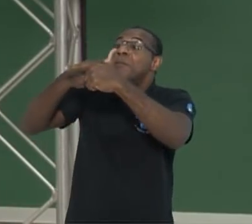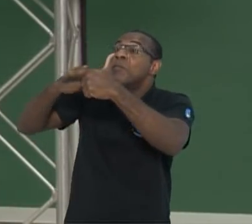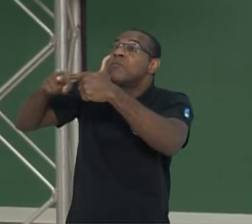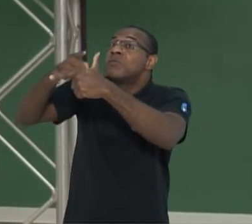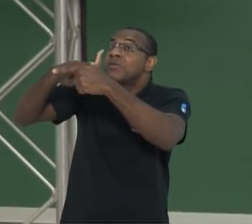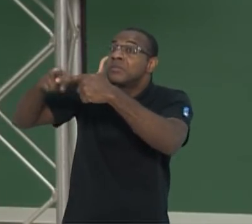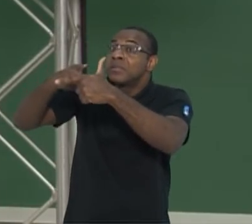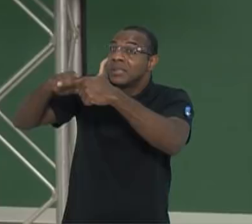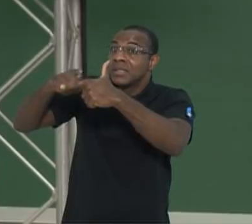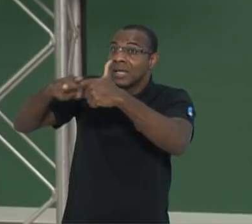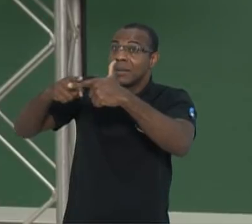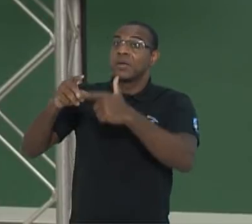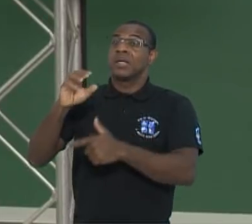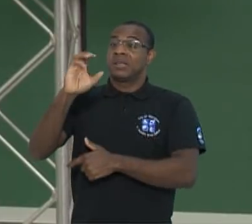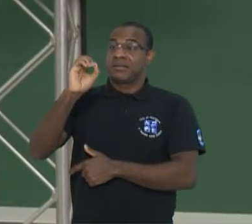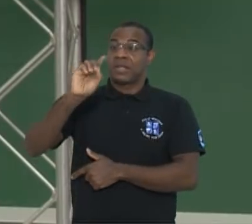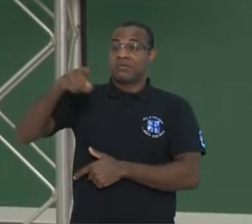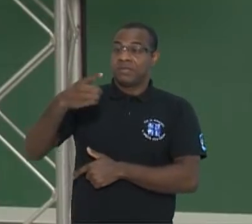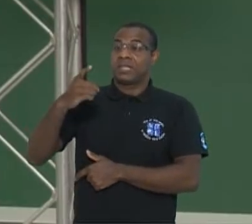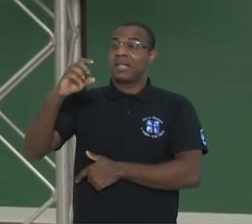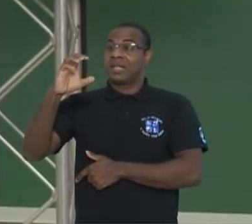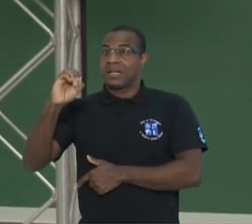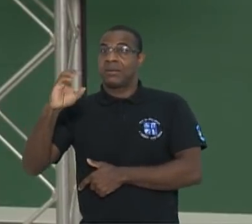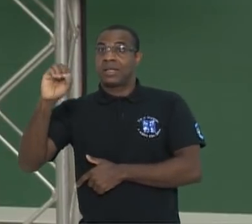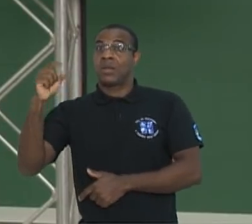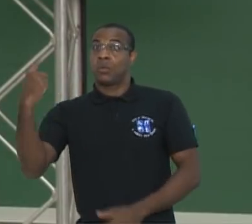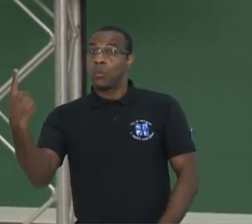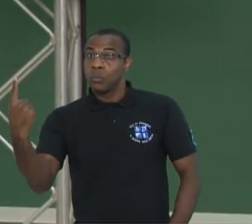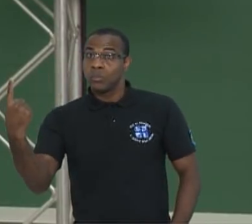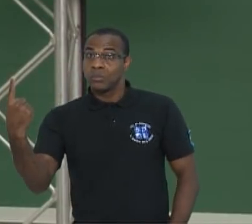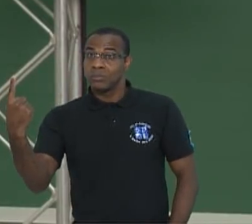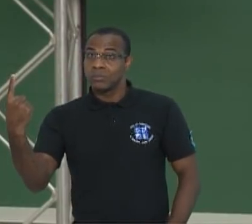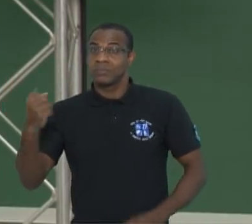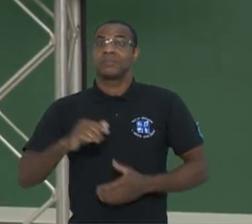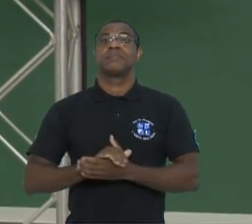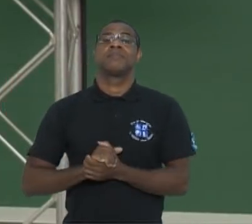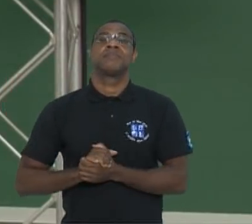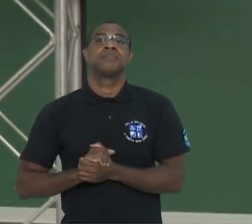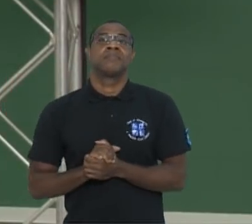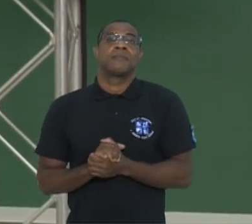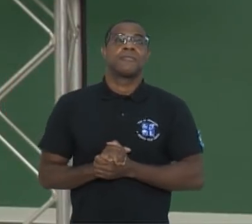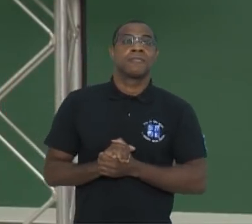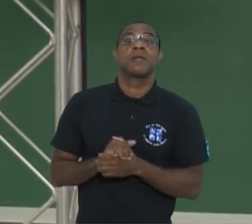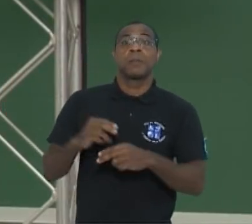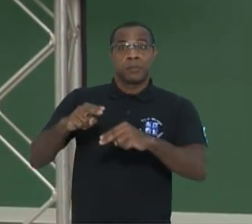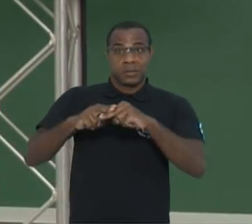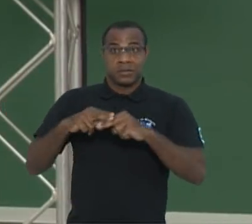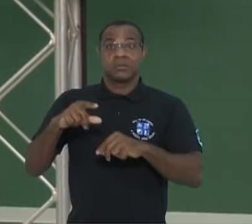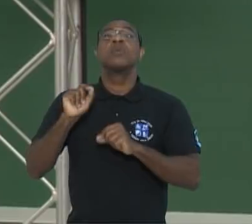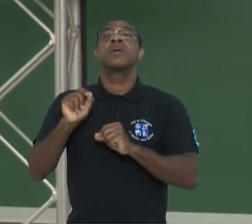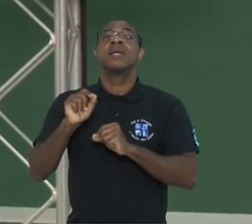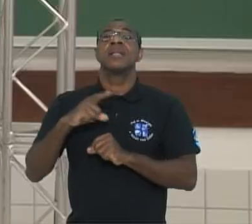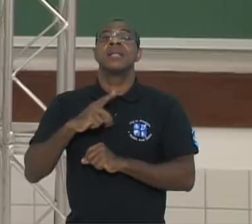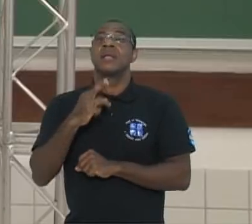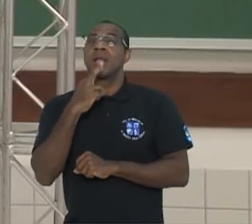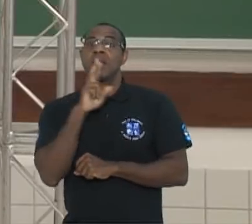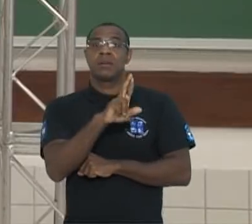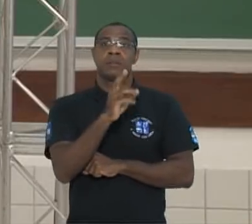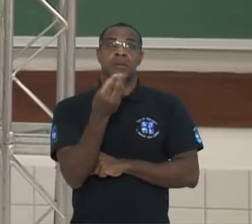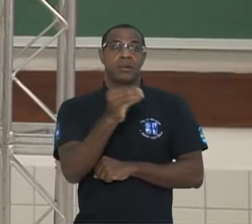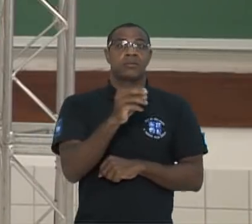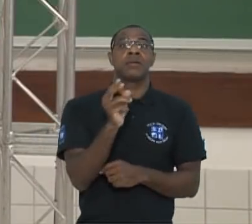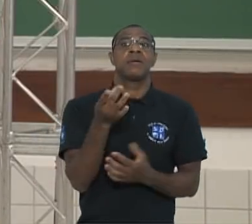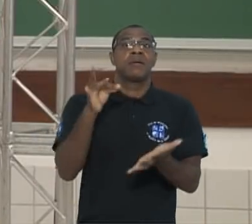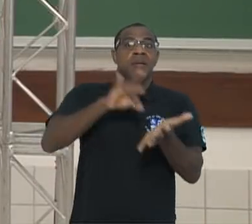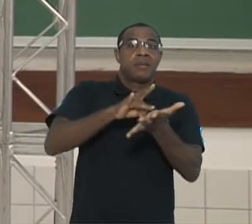0,001. Né? E é por isso que deu 1 metro cúbico, sentença verdadeira. Tá ok? Bom, e